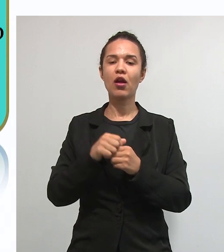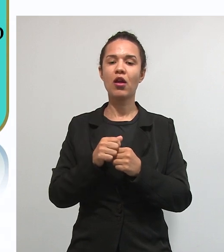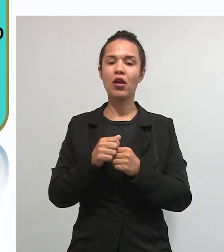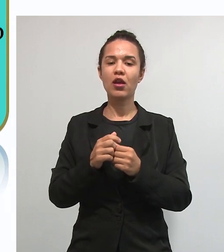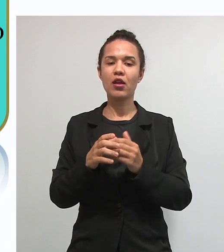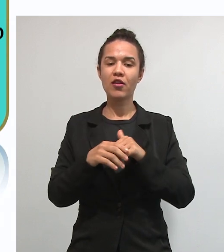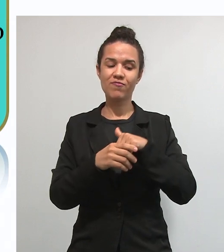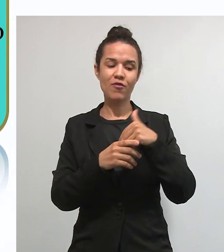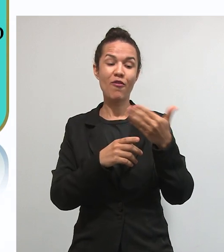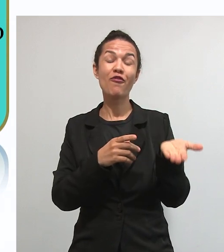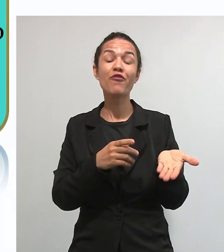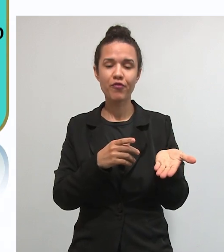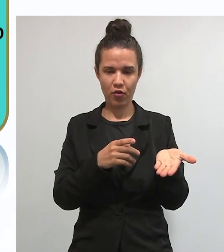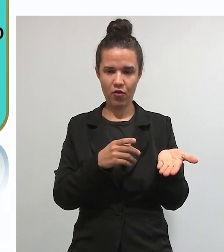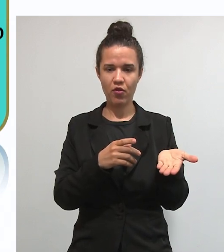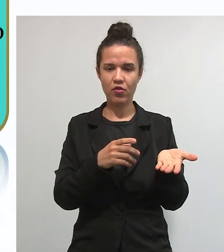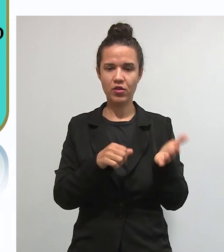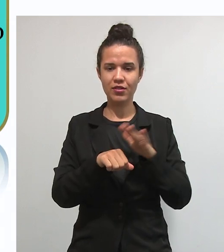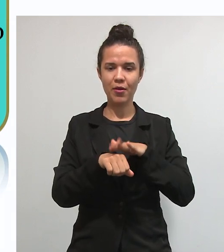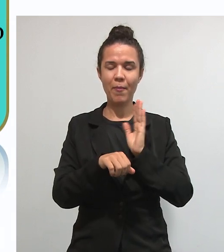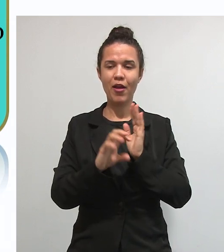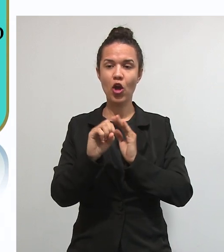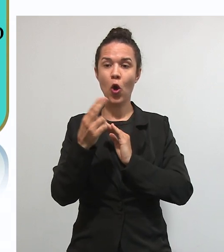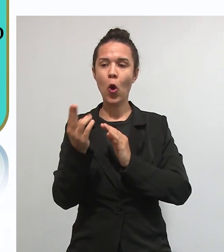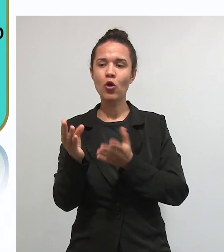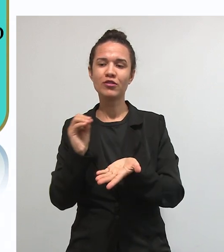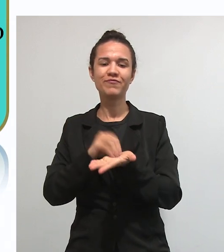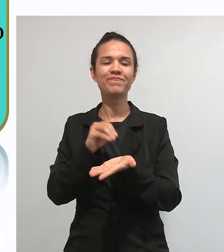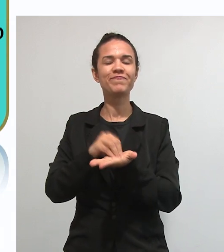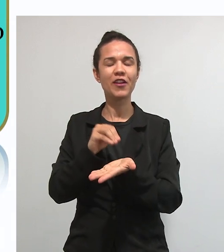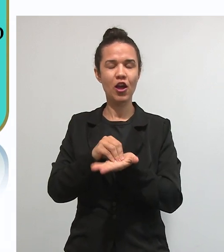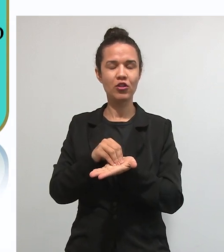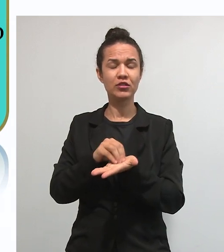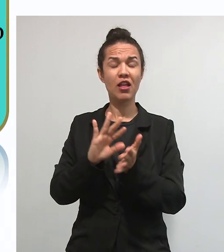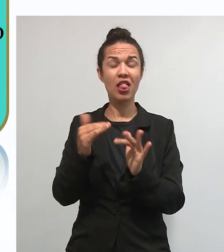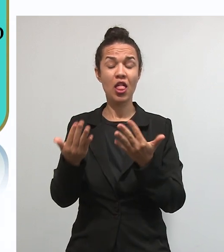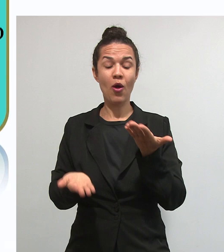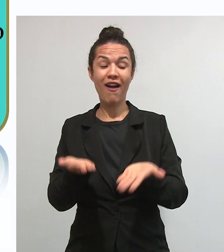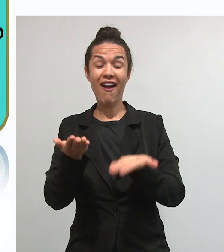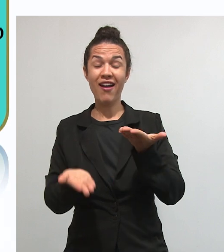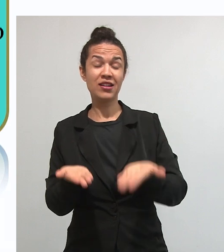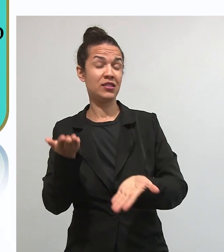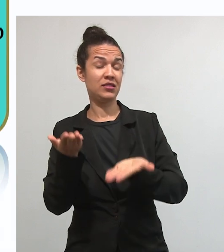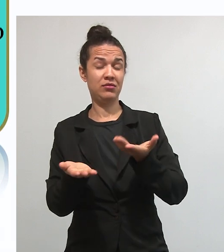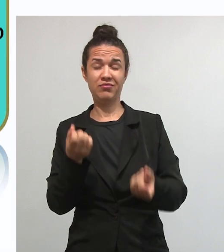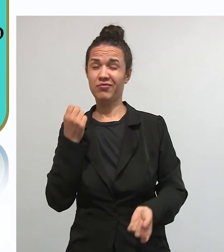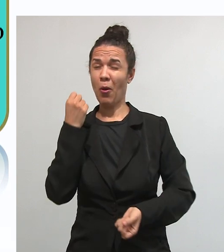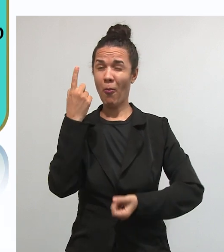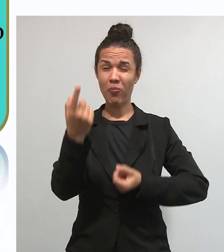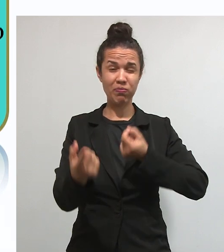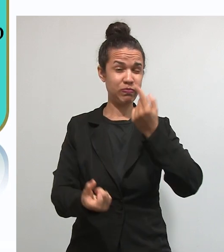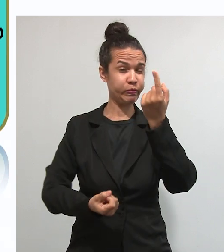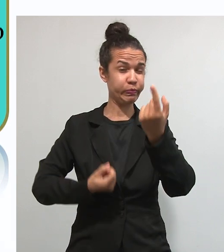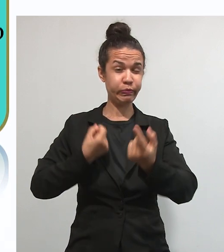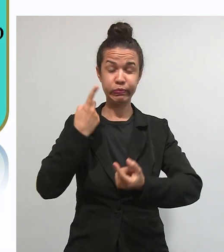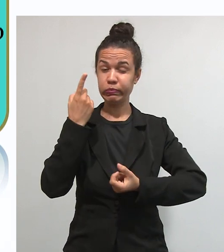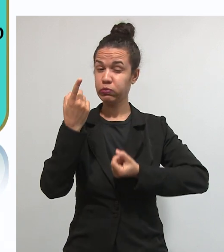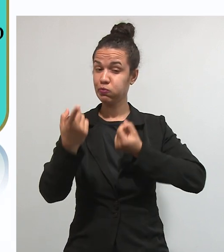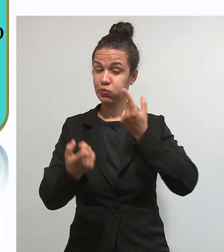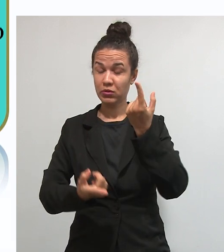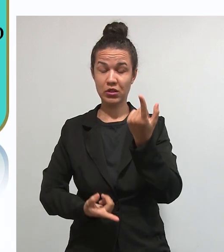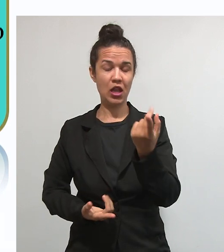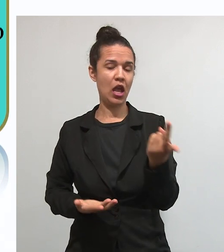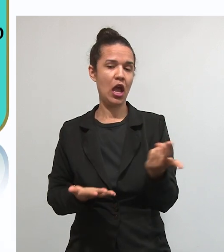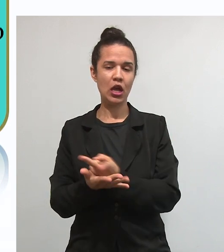orçamentário ou déficit orçamentário. Equilíbrio orçamentário é raríssimo isso aqui acontecer, viu? Nem sei